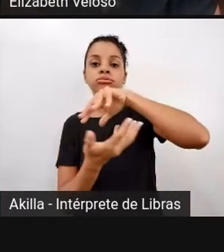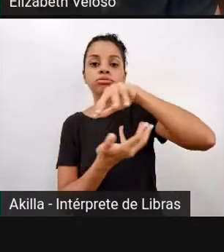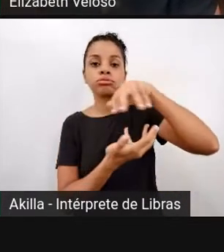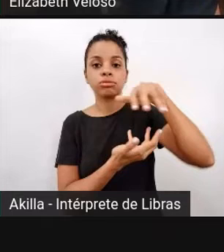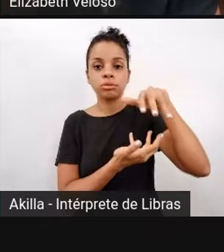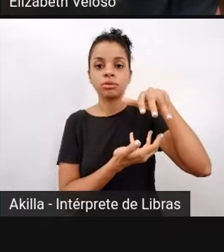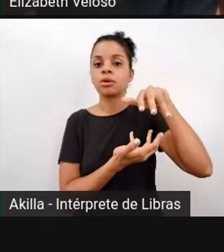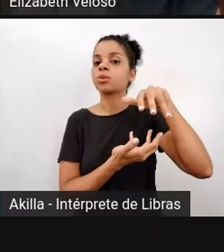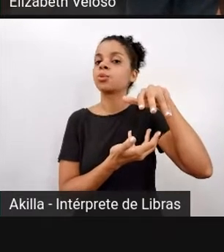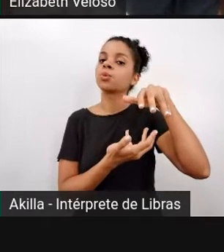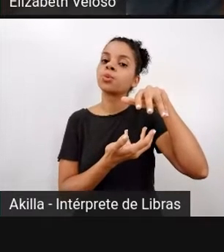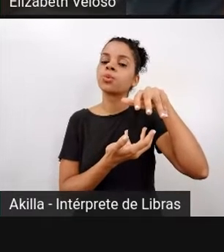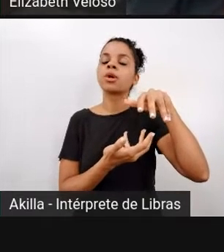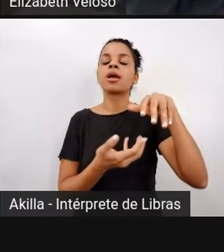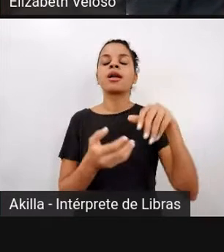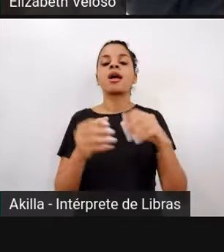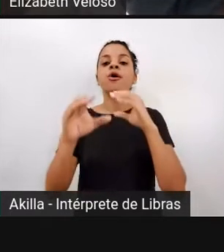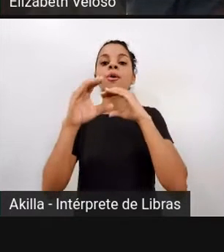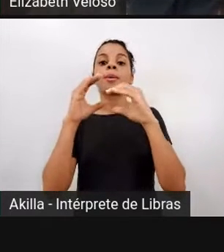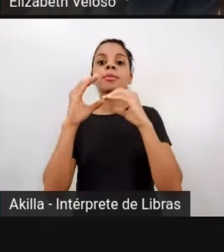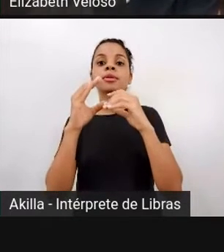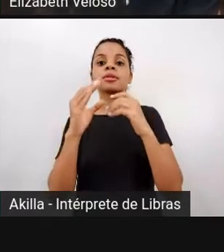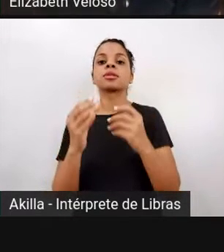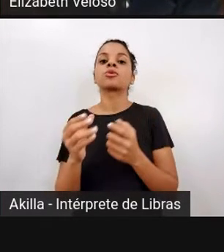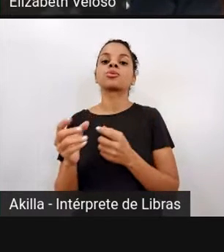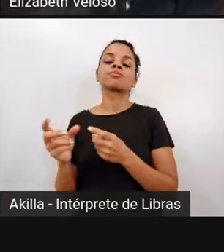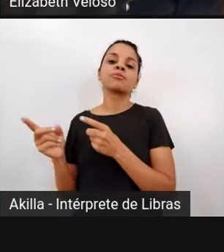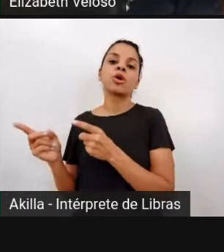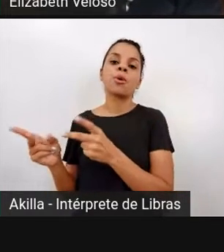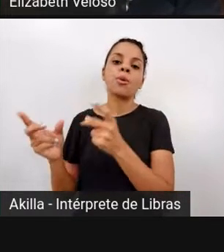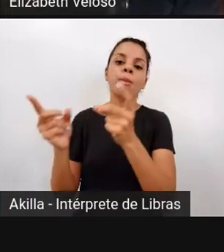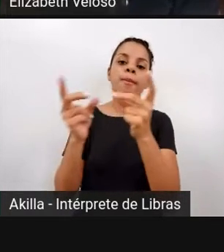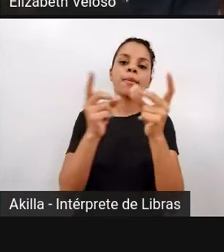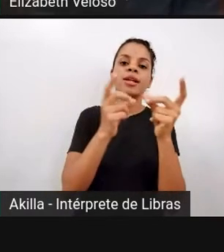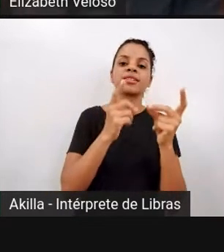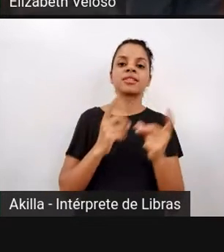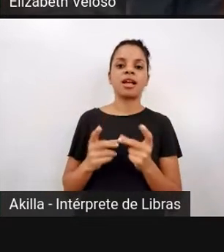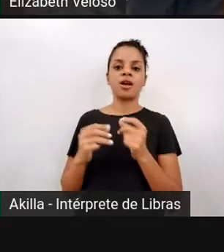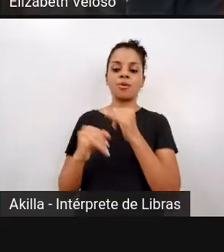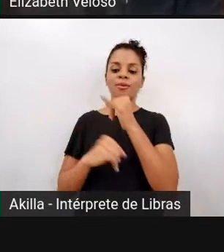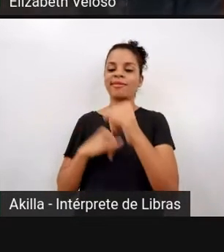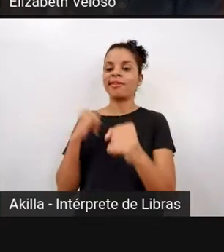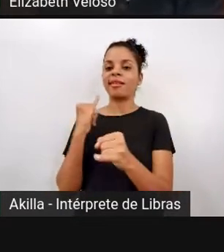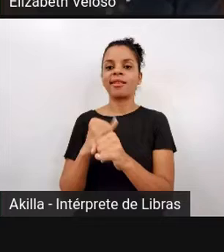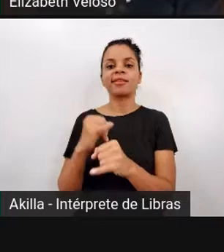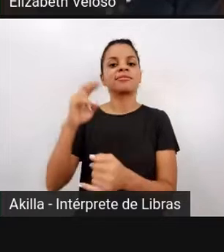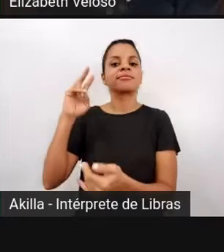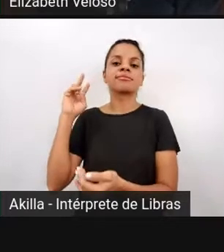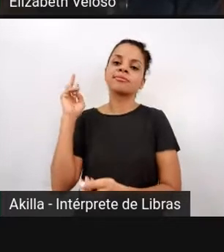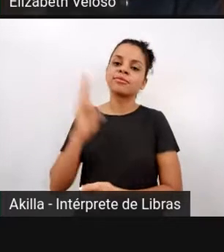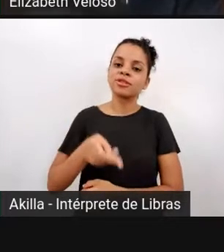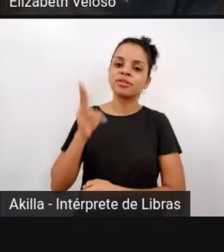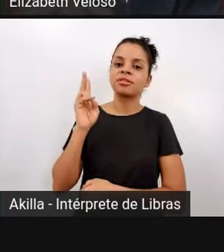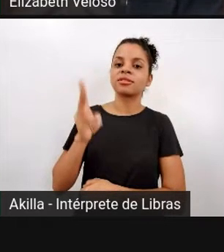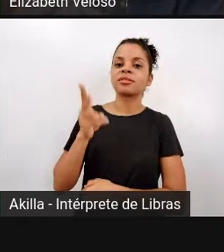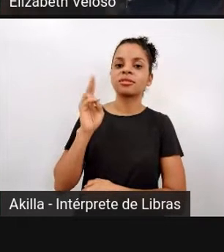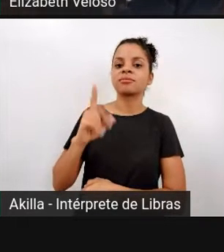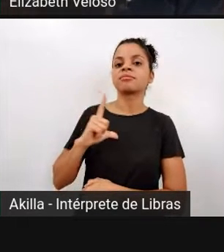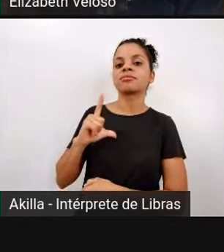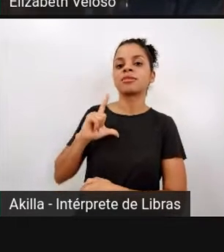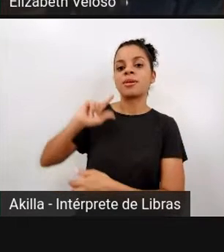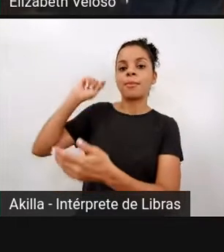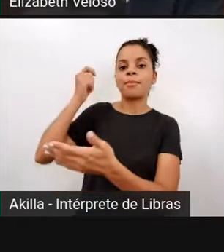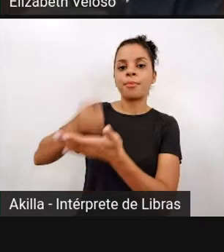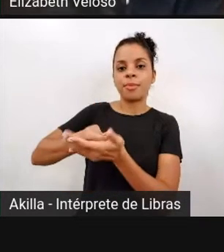comunicação comercial, para uma internet que oferece um conteúdo que é todo patrocinado, que é todo enviesado por